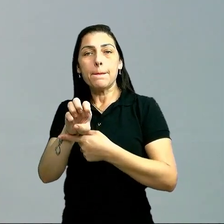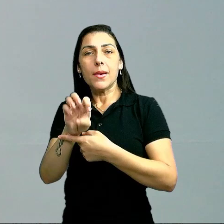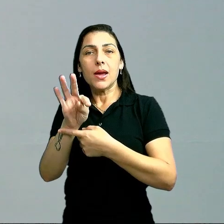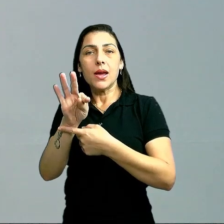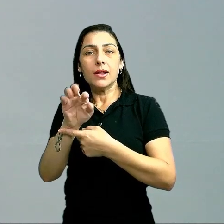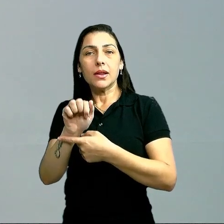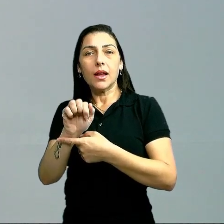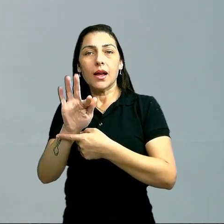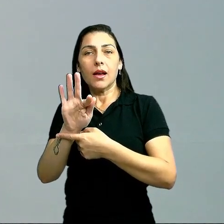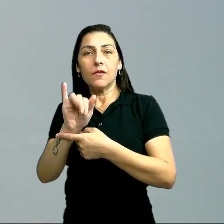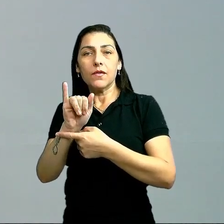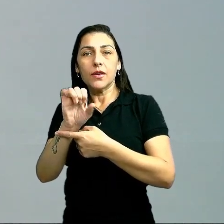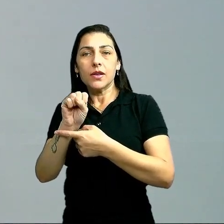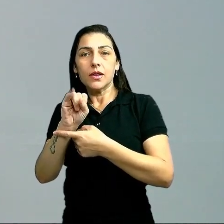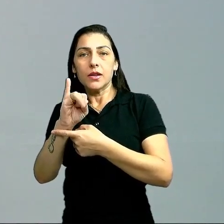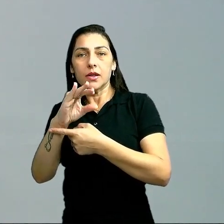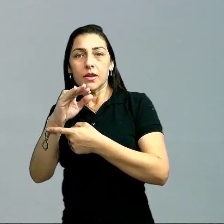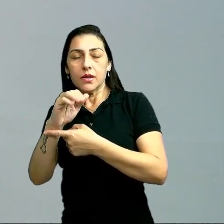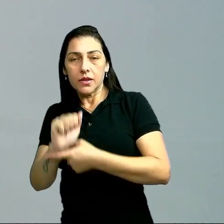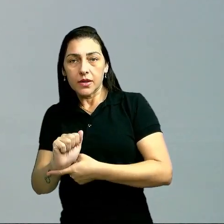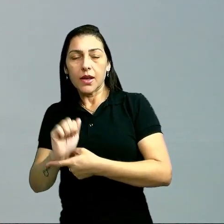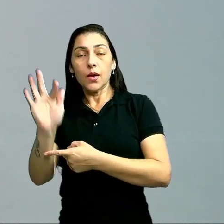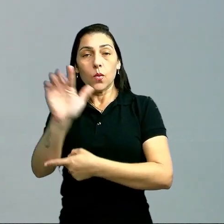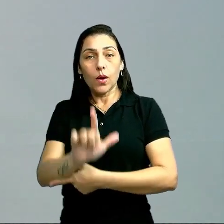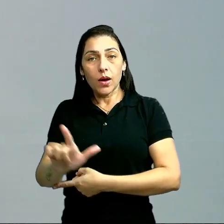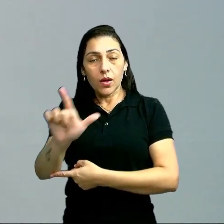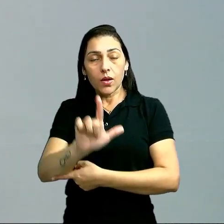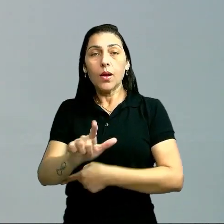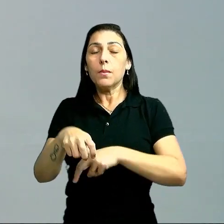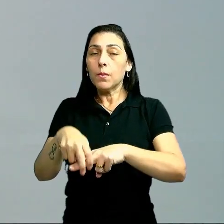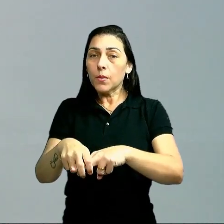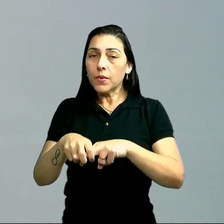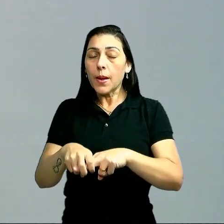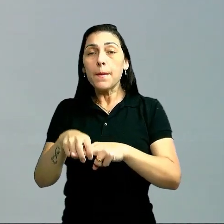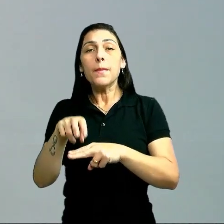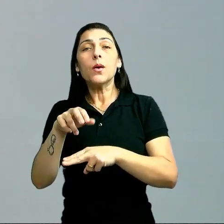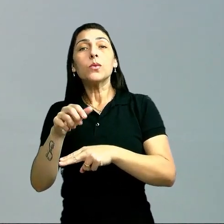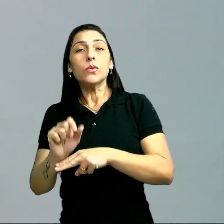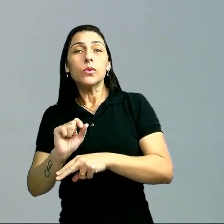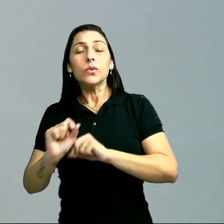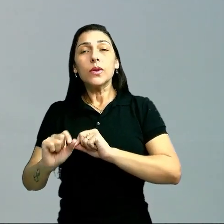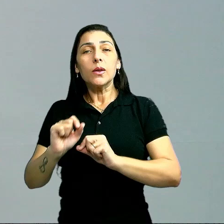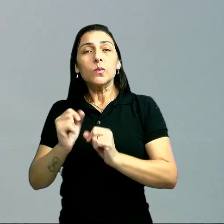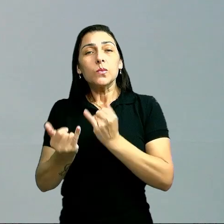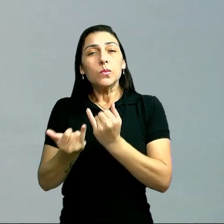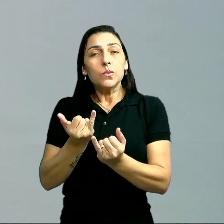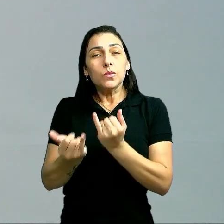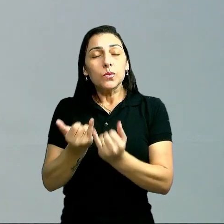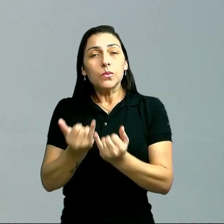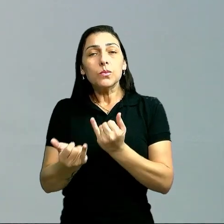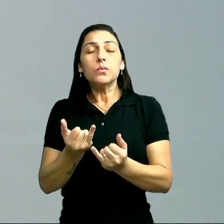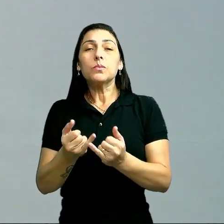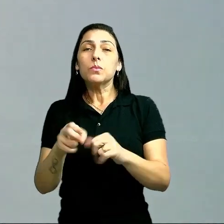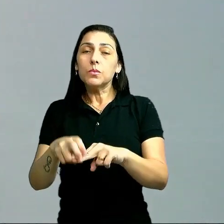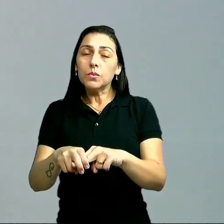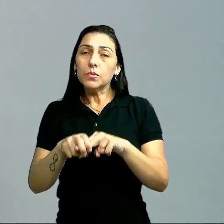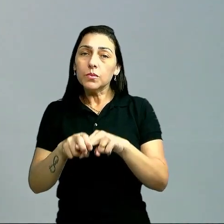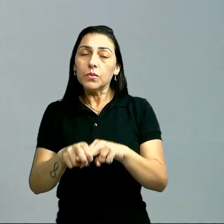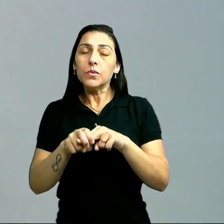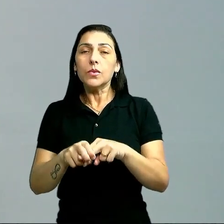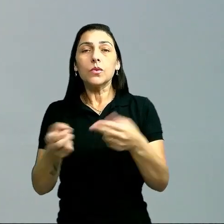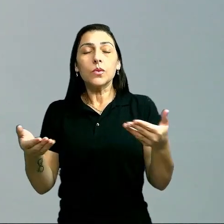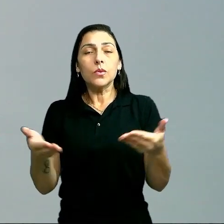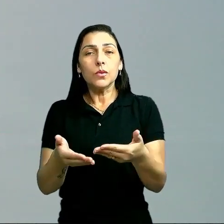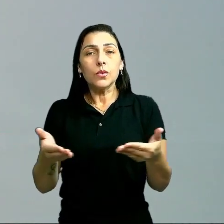a lógica. Por isso, são áreas da filosofia que são mais ou menos afins. Portanto, nós vamos